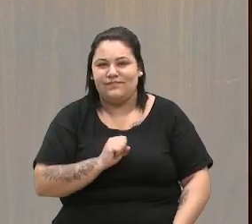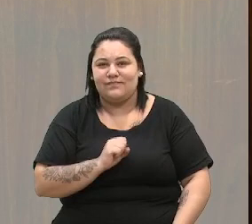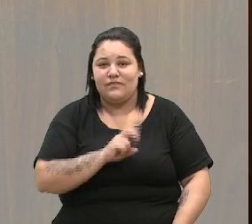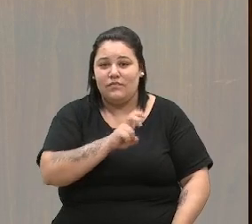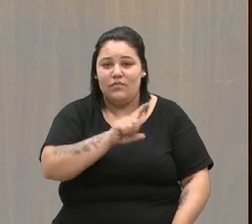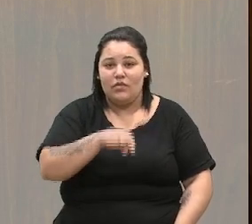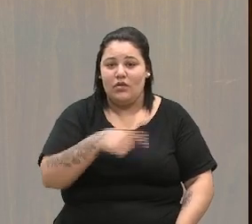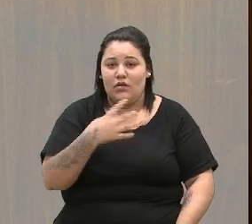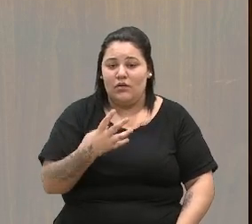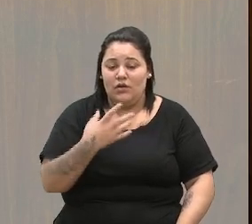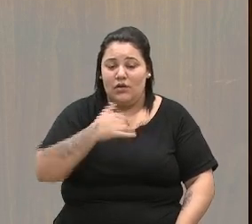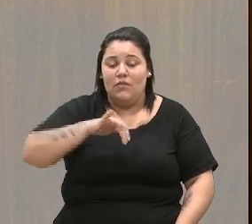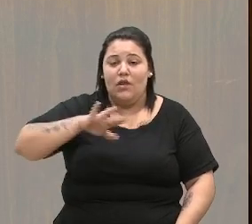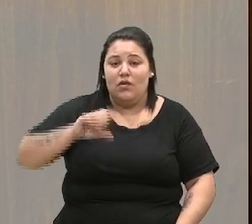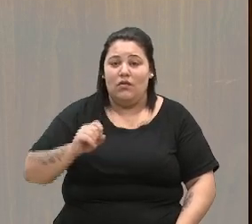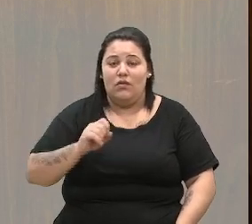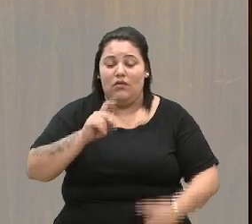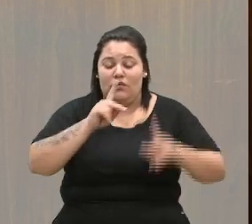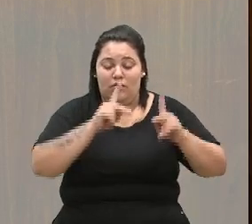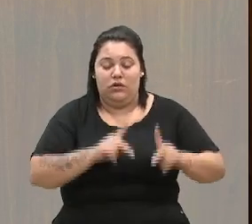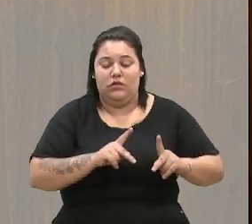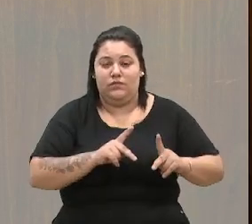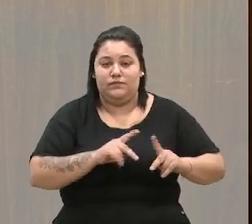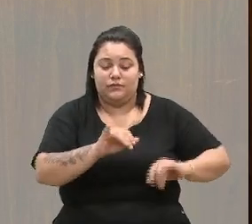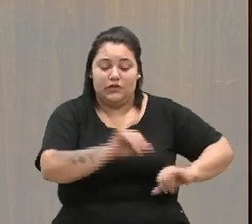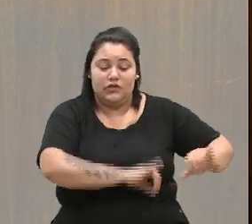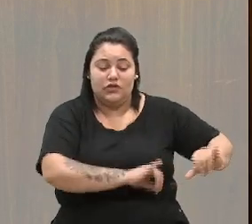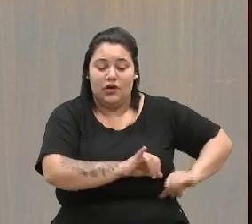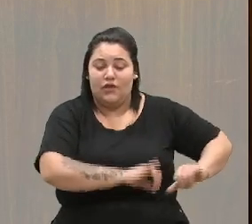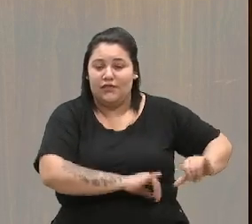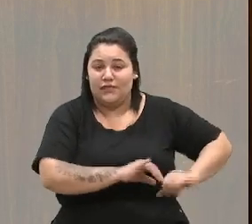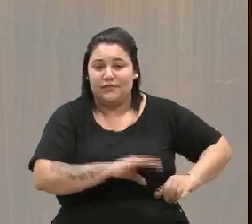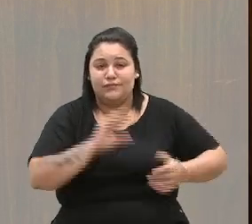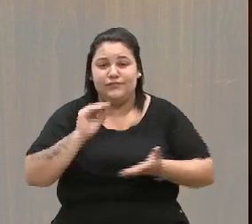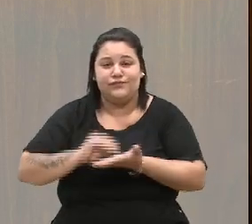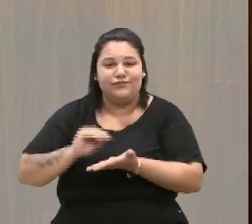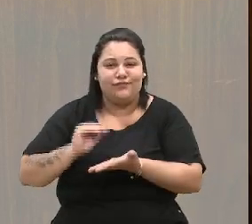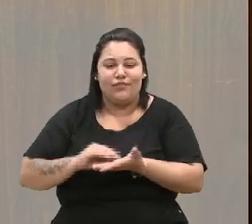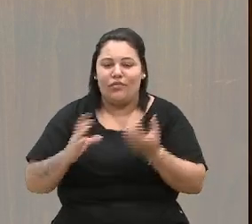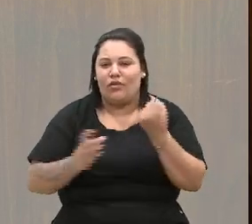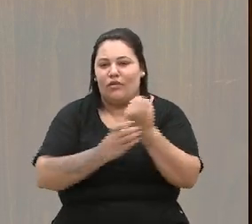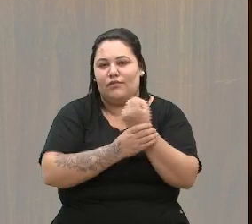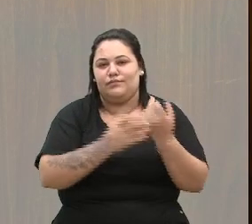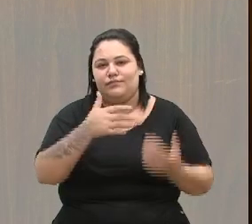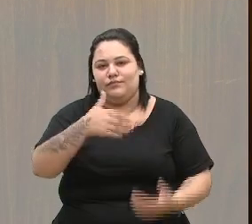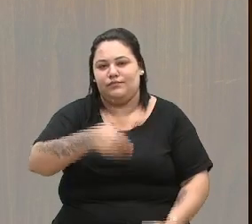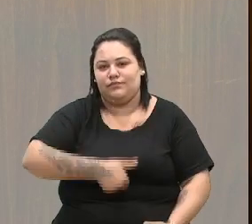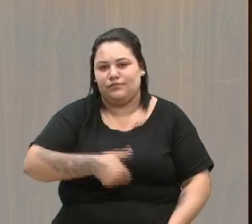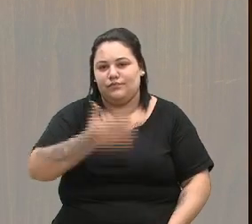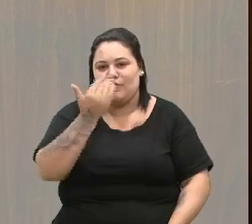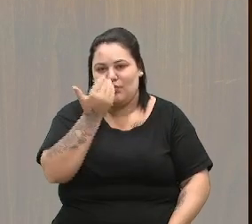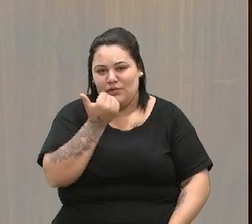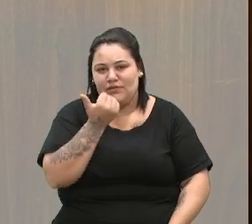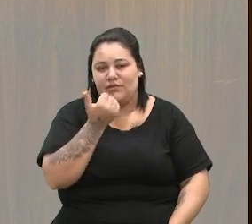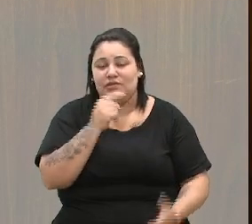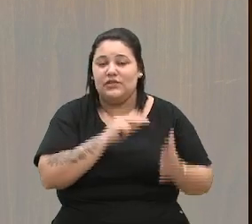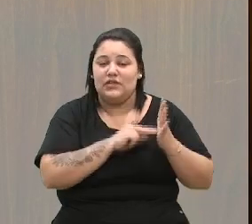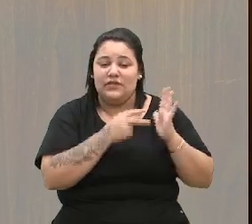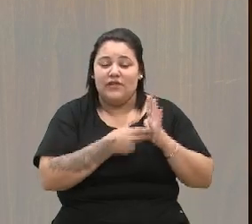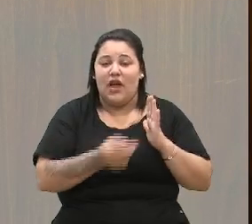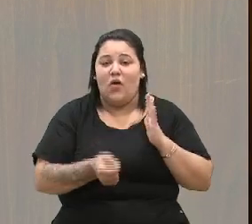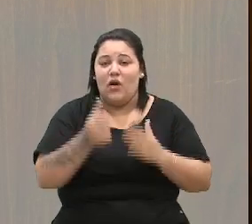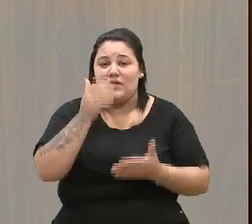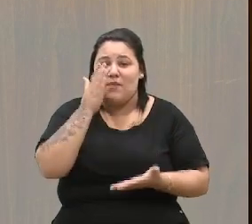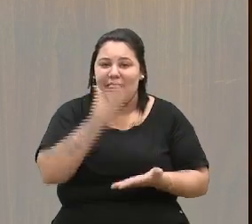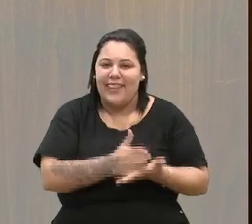5,4 milhões de pessoas sofrem com insegurança alimentar no nosso estado. Isso significa quase metade